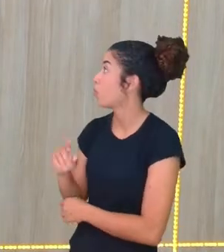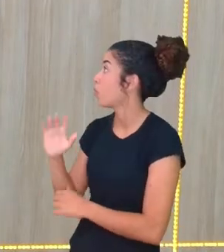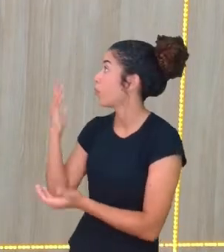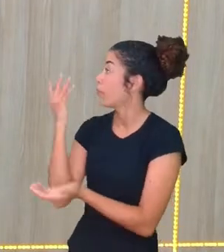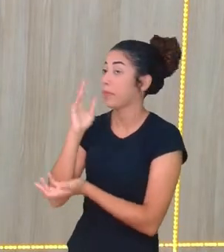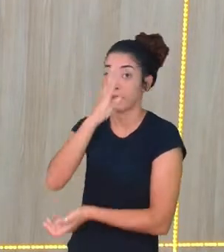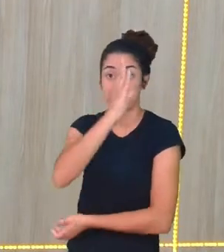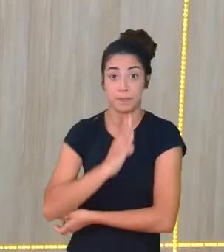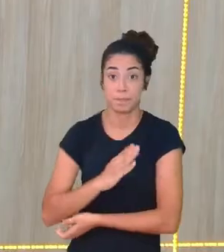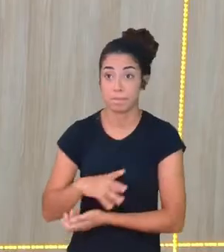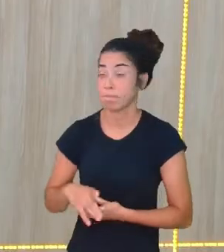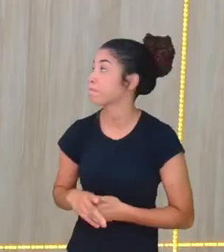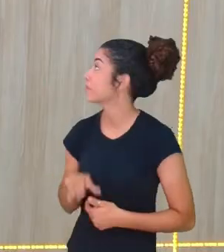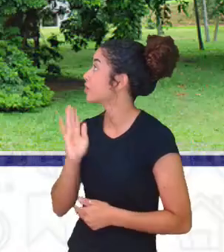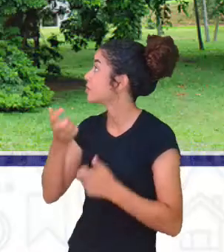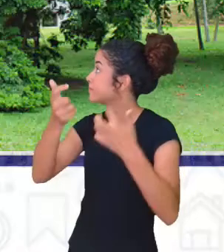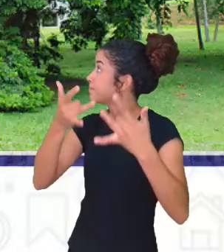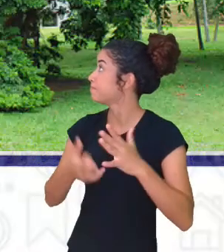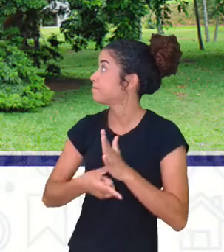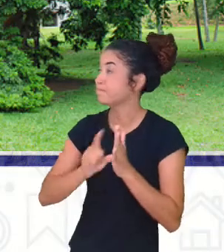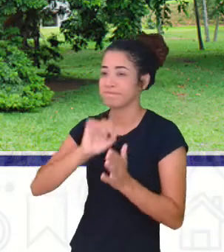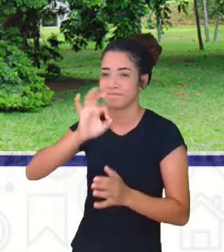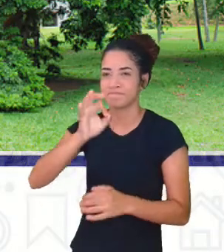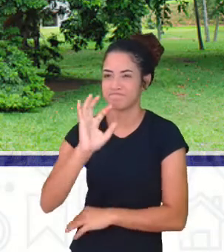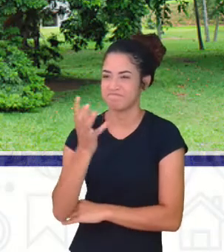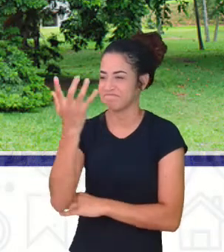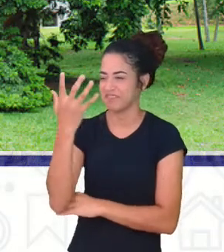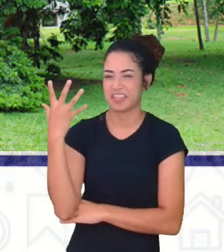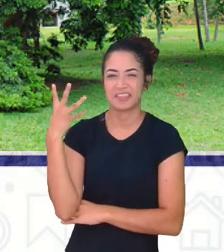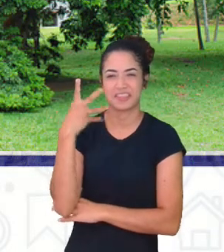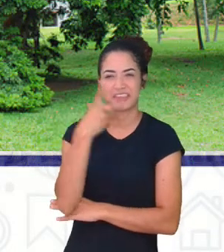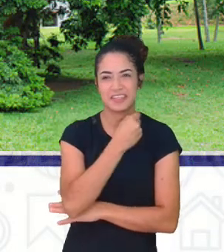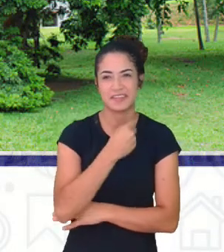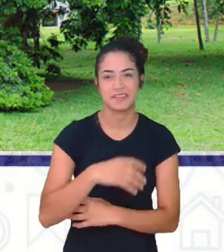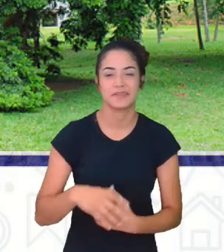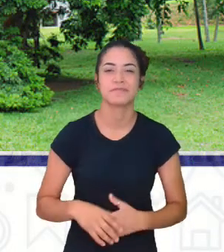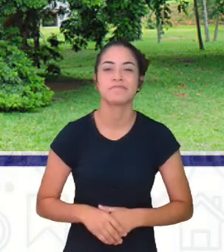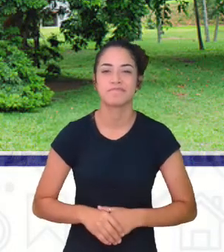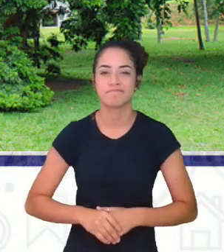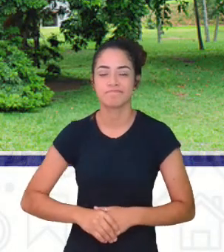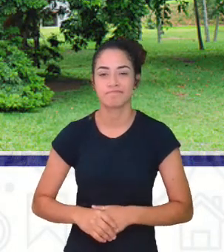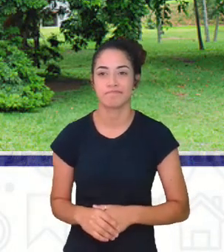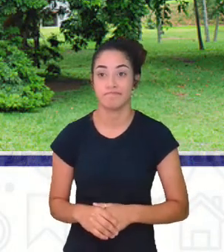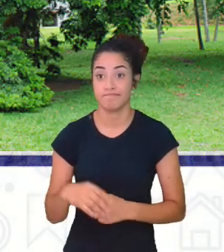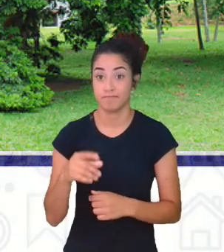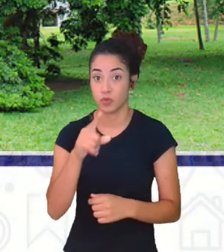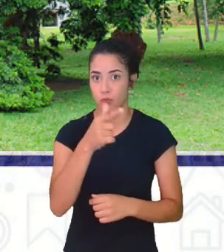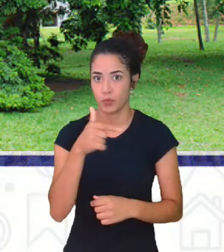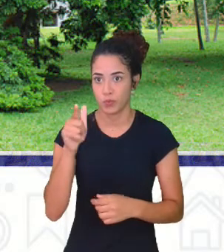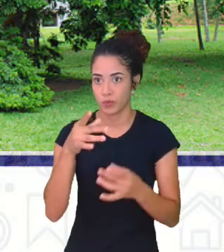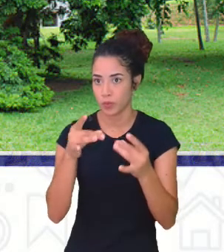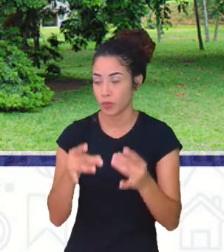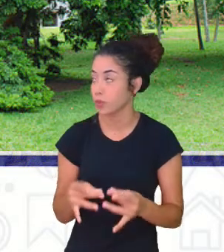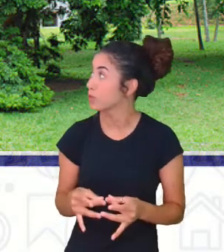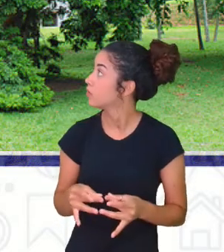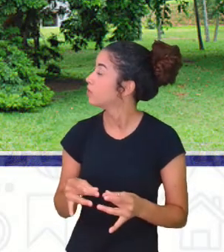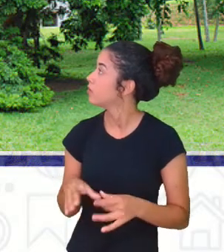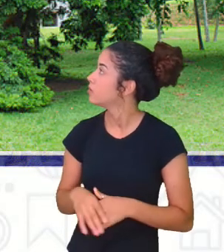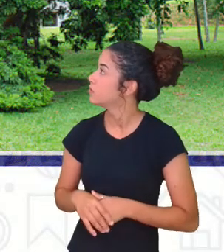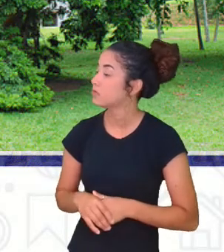a gente falou dela né árvore muito bonita né e detalhe viu hoje